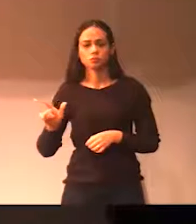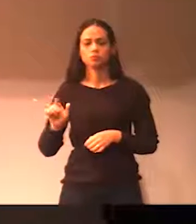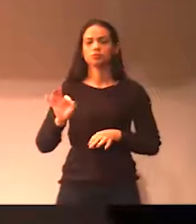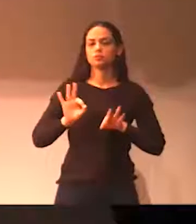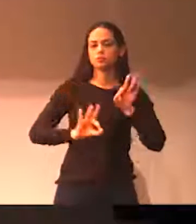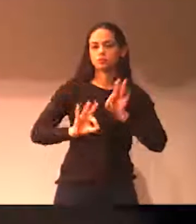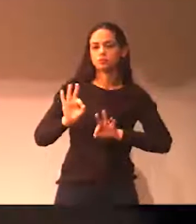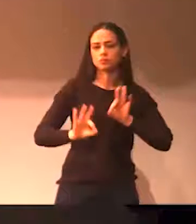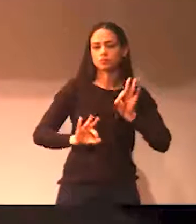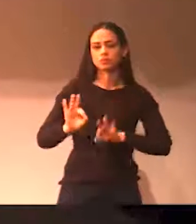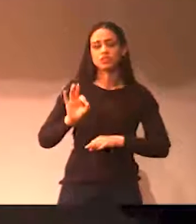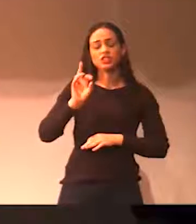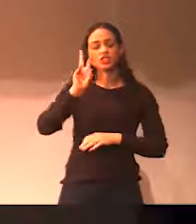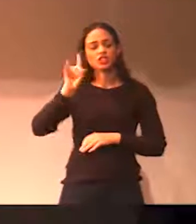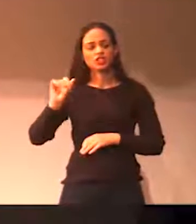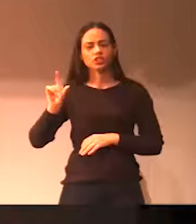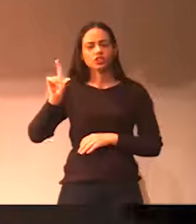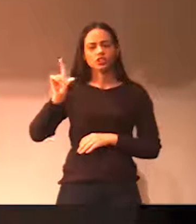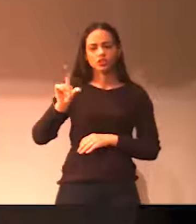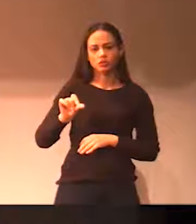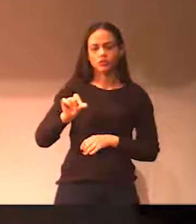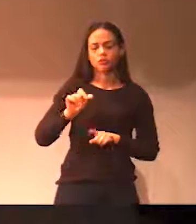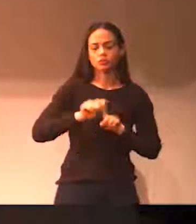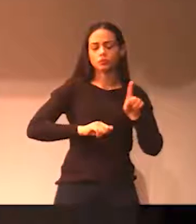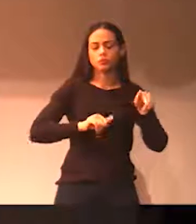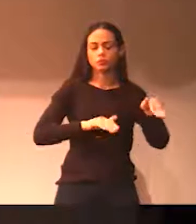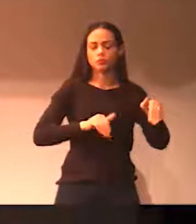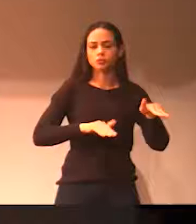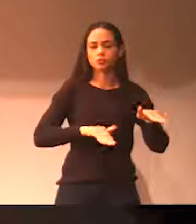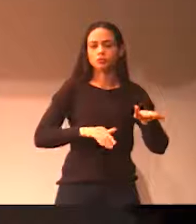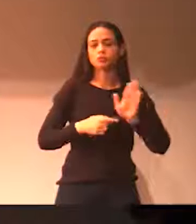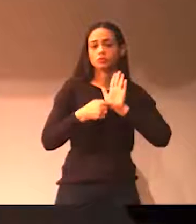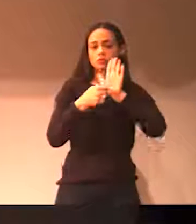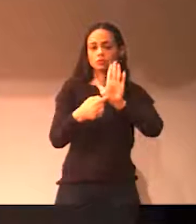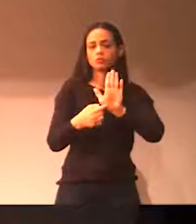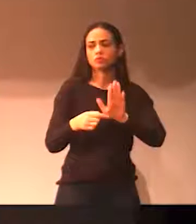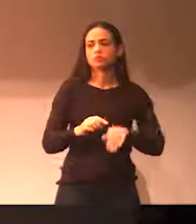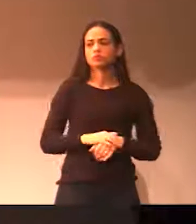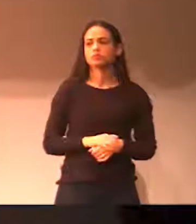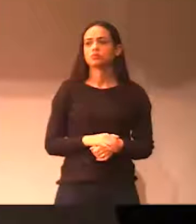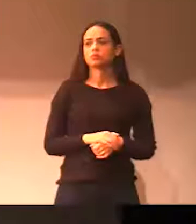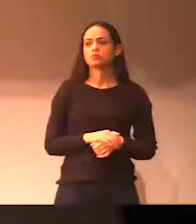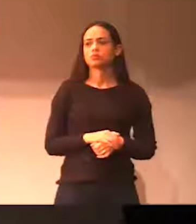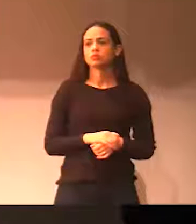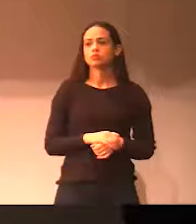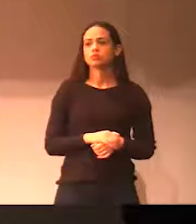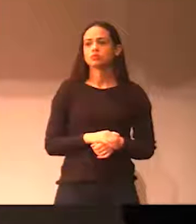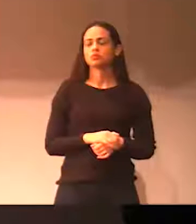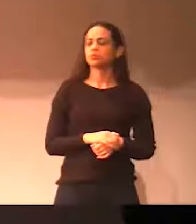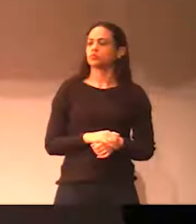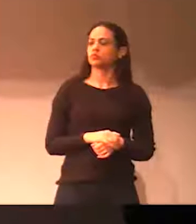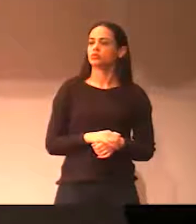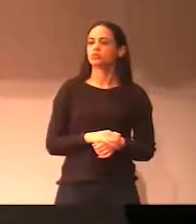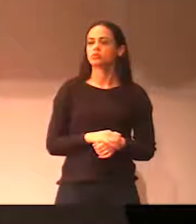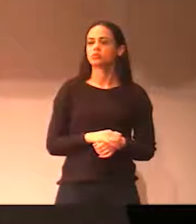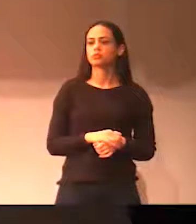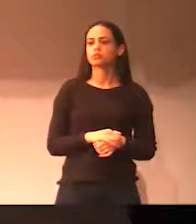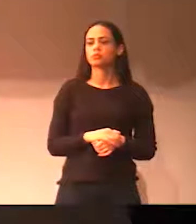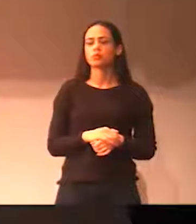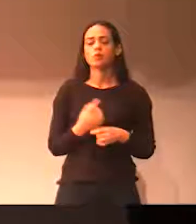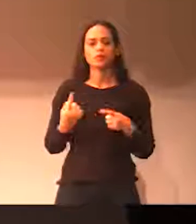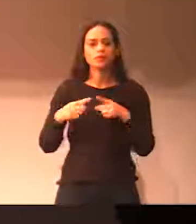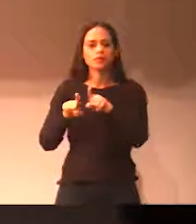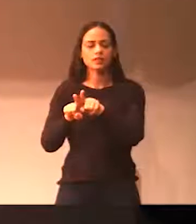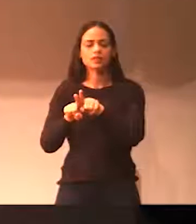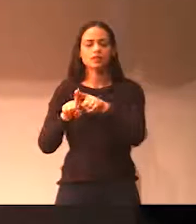nós vamos apresentar no dia 19 de setembro, que é a Unidade de Saúde Animal, com o patrocínio dos deputados Vanderlei Macris e